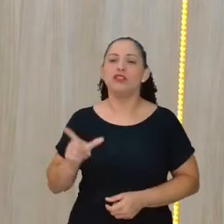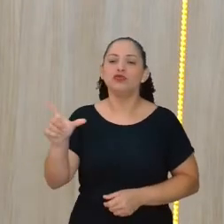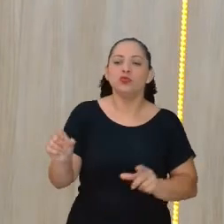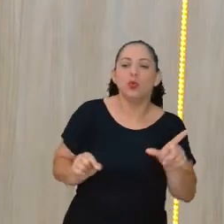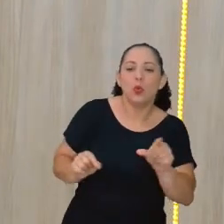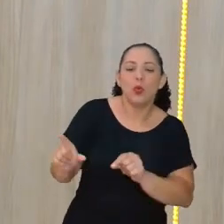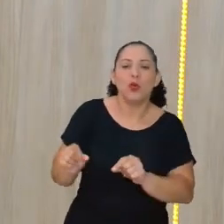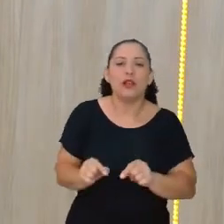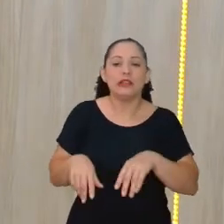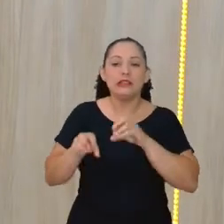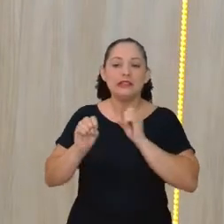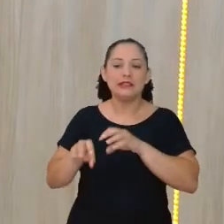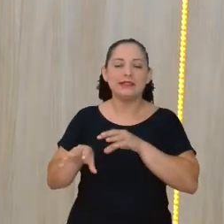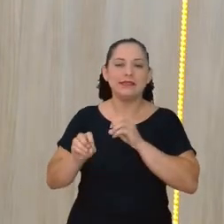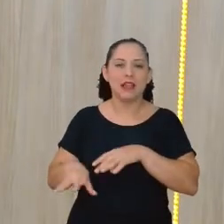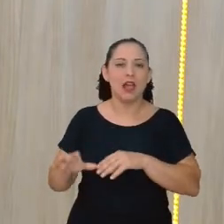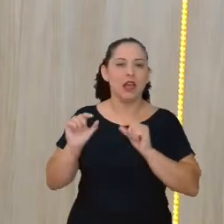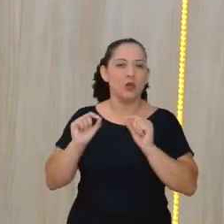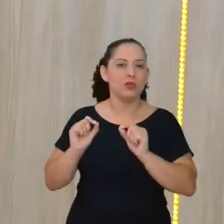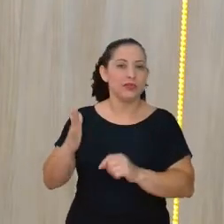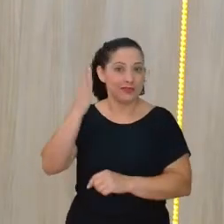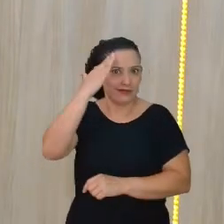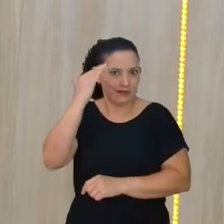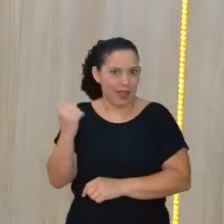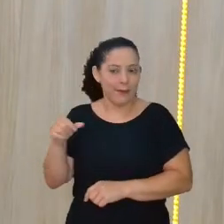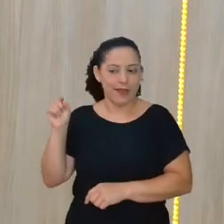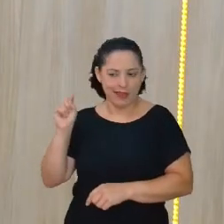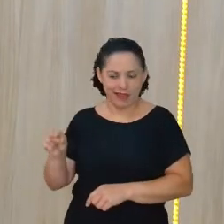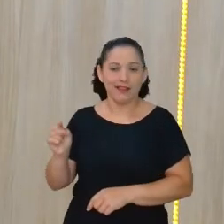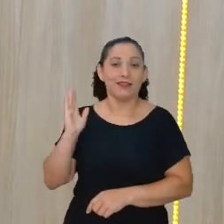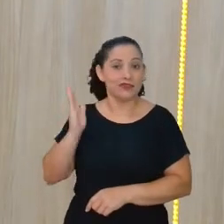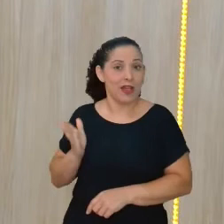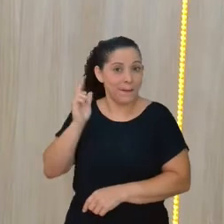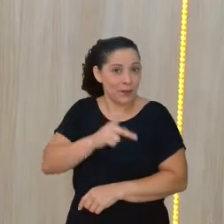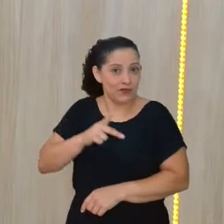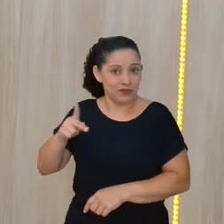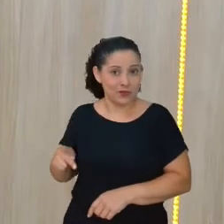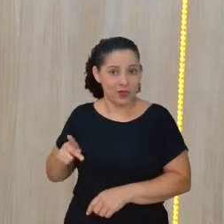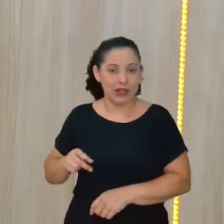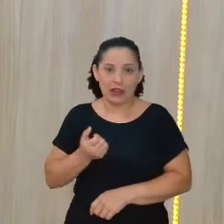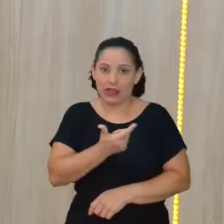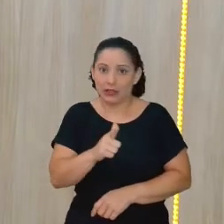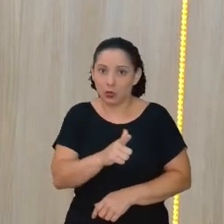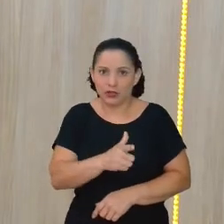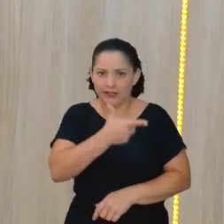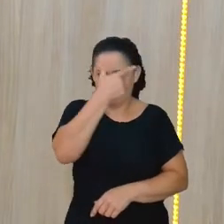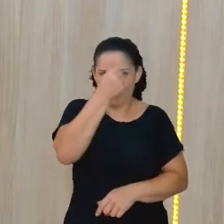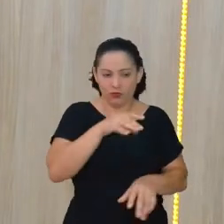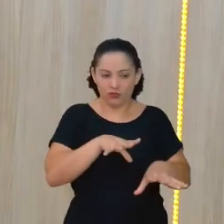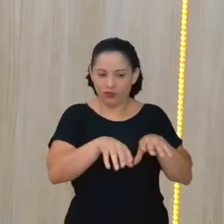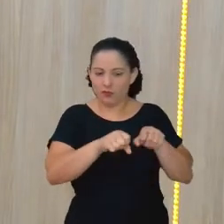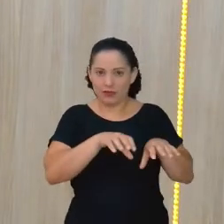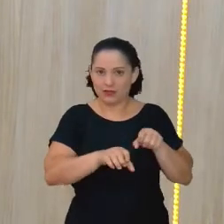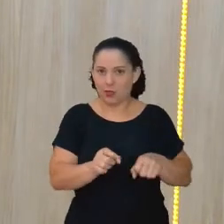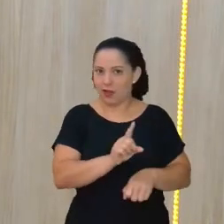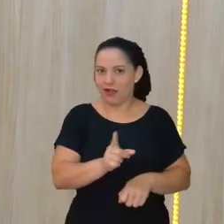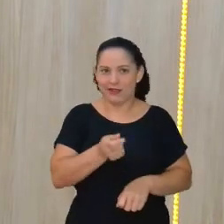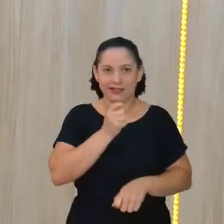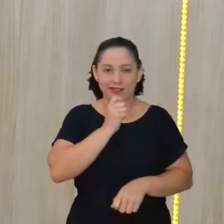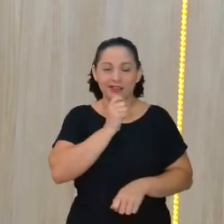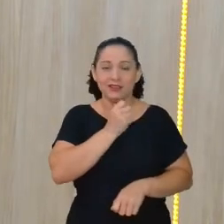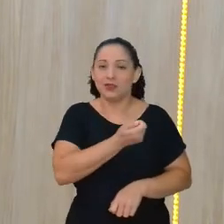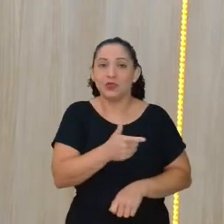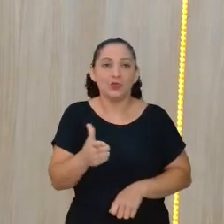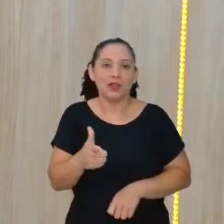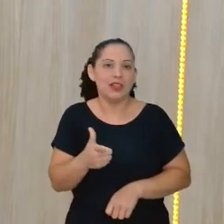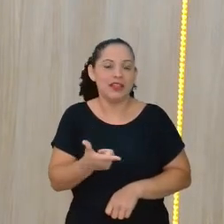ensinar as pessoas tudo que ela sabe, ela é professora. Ela não tem a formação de professora, ela não fez